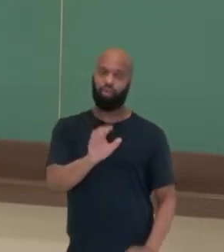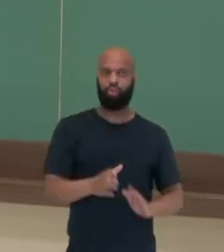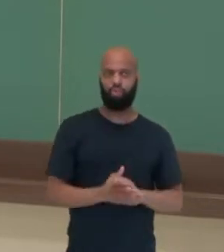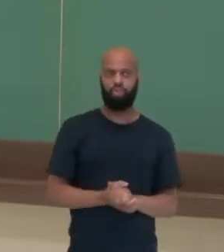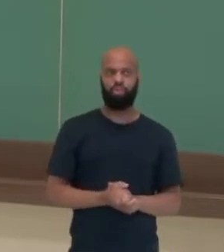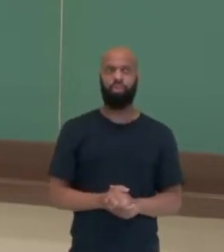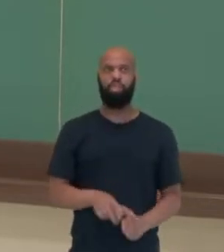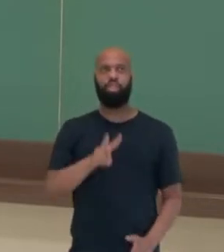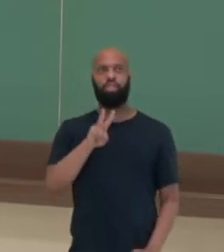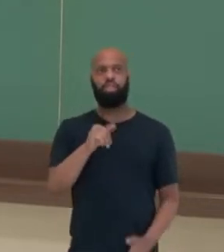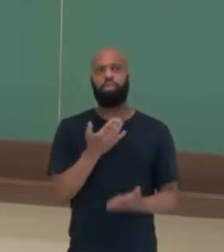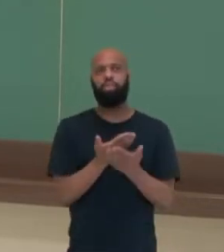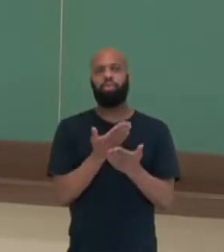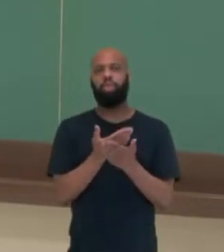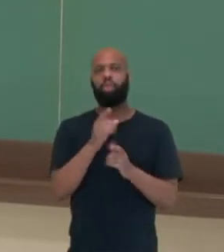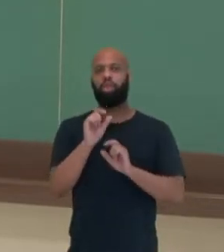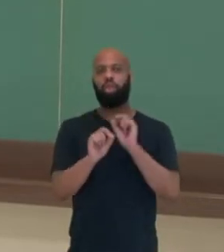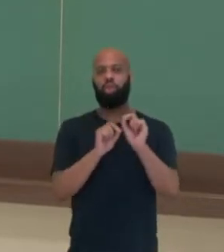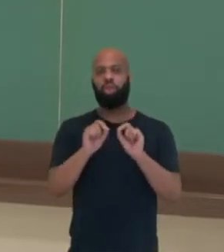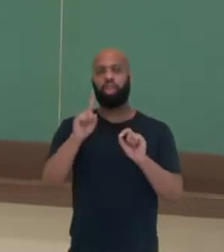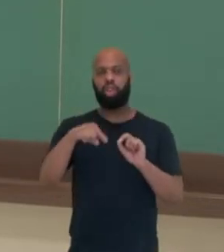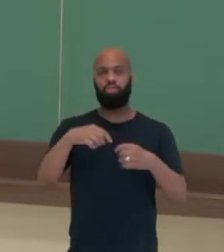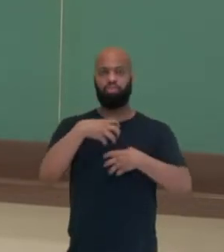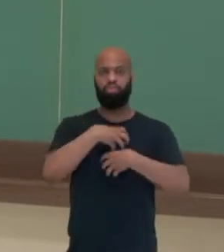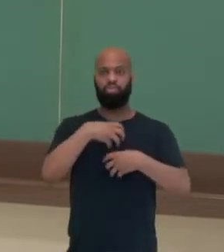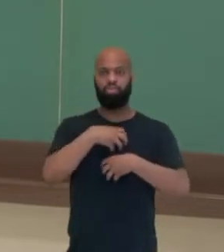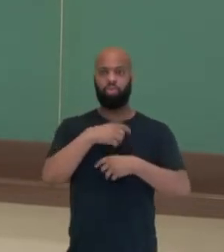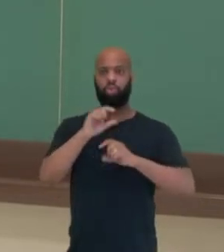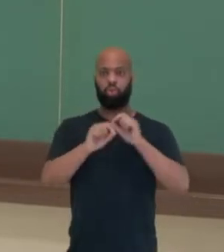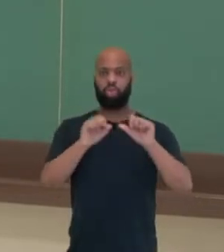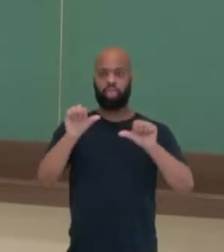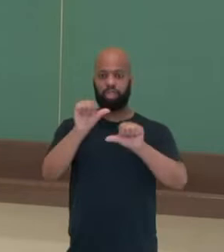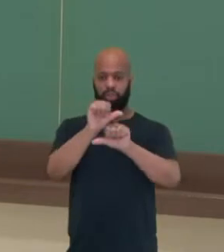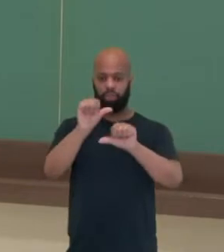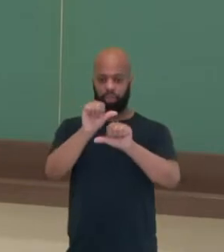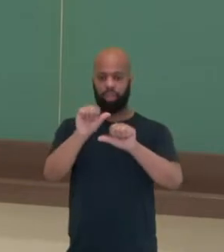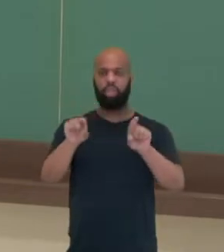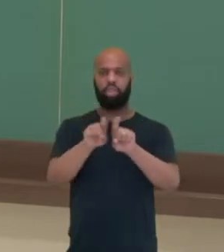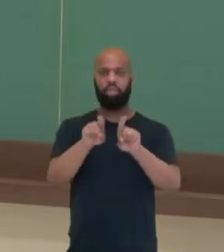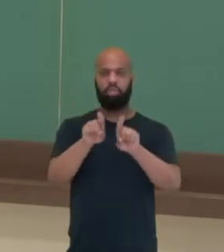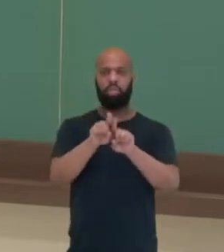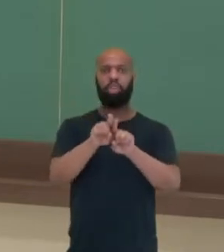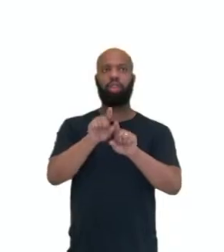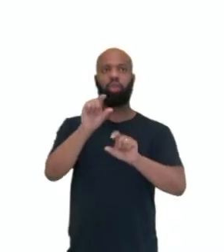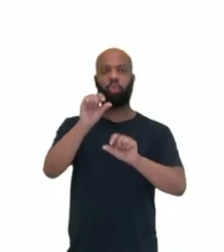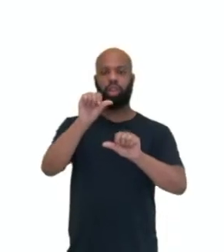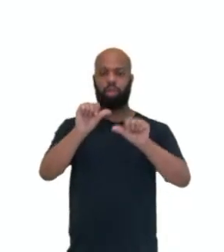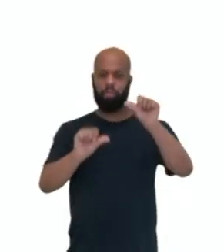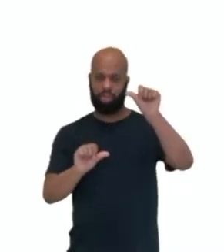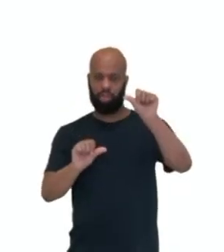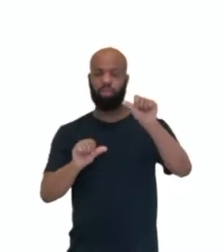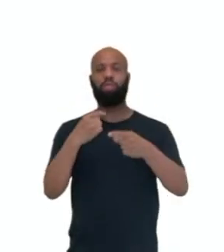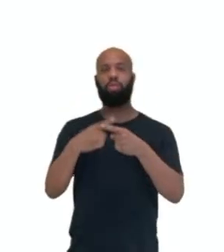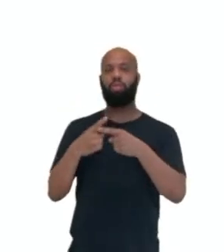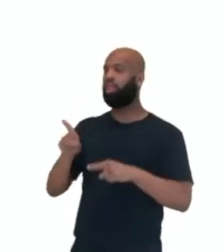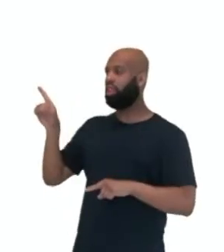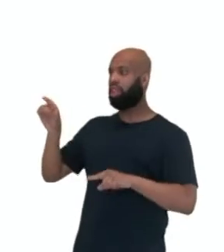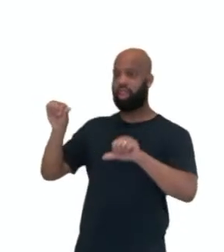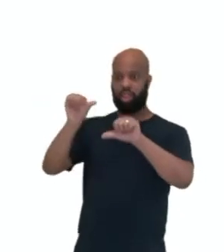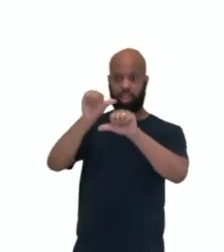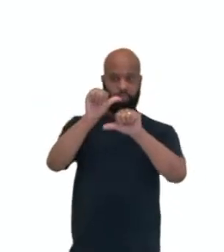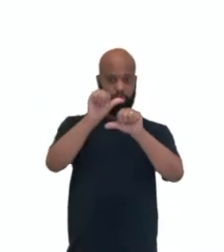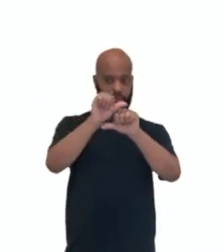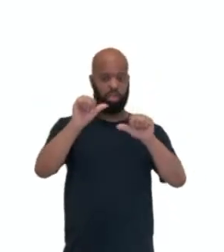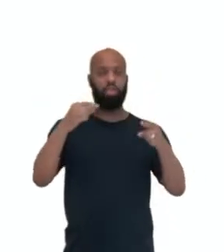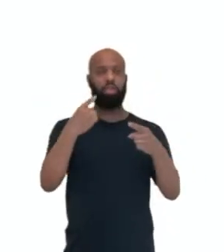vem a ser um objeto simétrico e assimétrico. Observe, este desenho ele é simétrico, porque nós